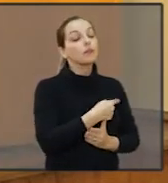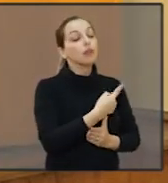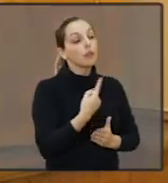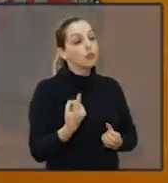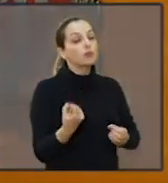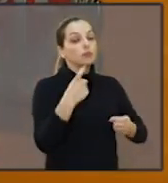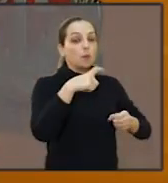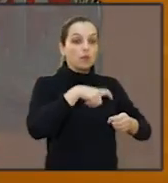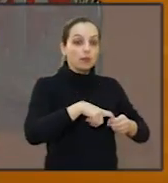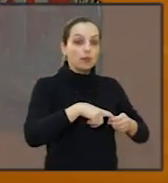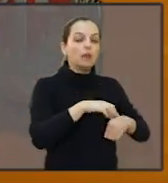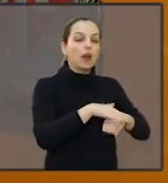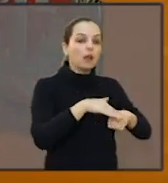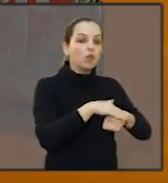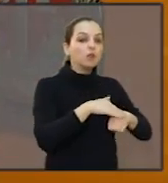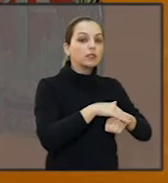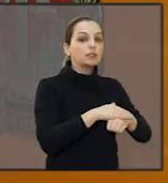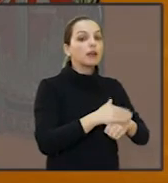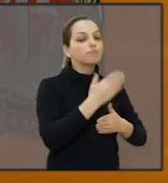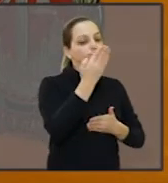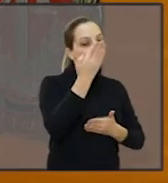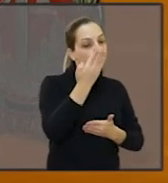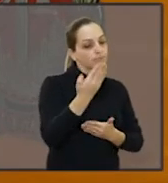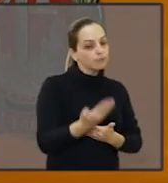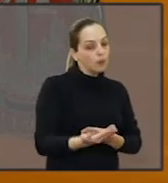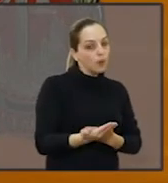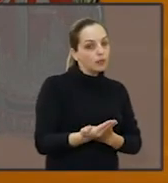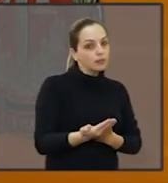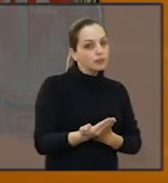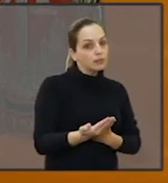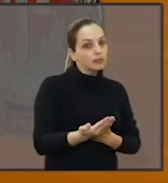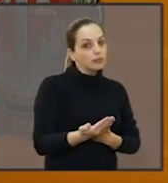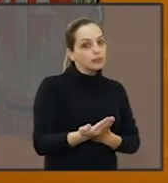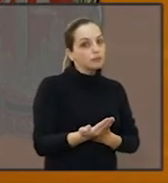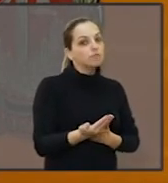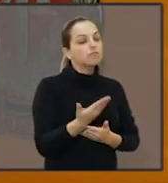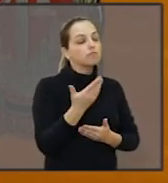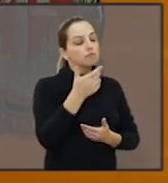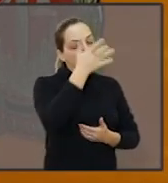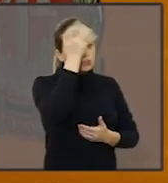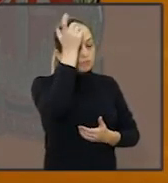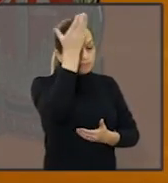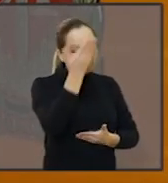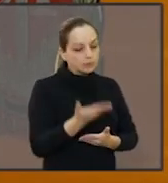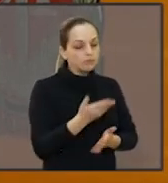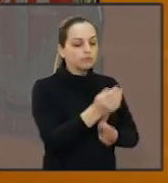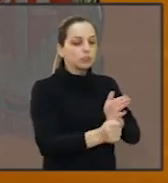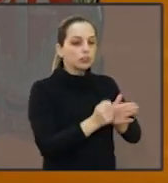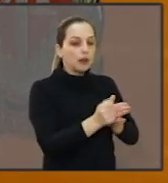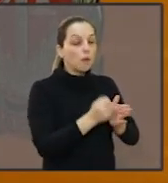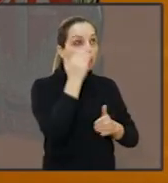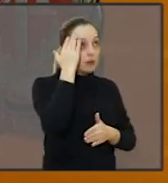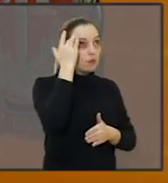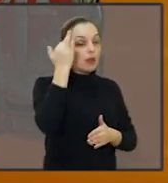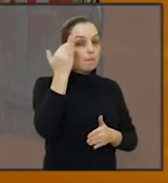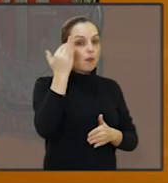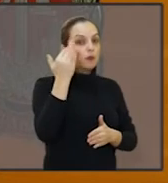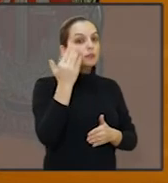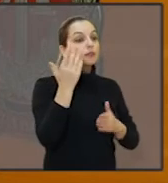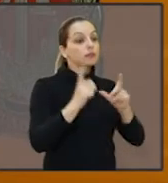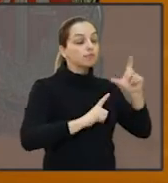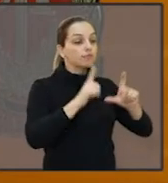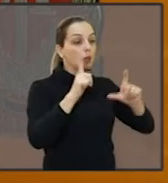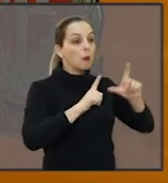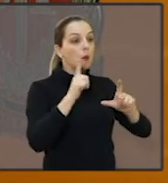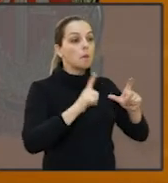E olha, nós voltaremos mesmo a conversar com a Roseli do basquete. A Roseli de Araraquara, tá